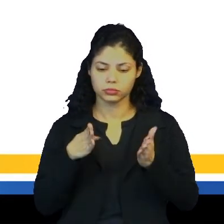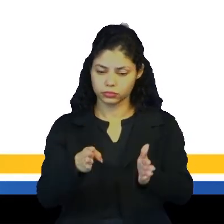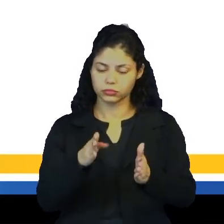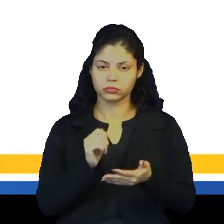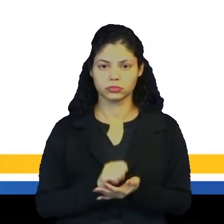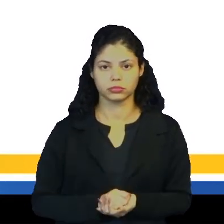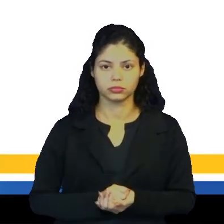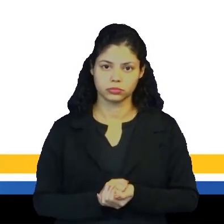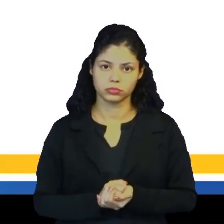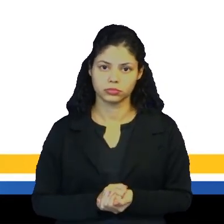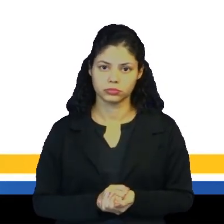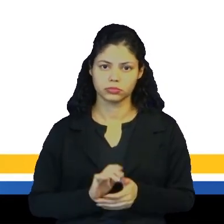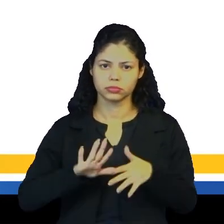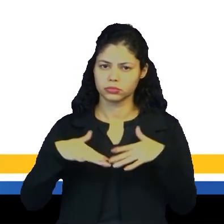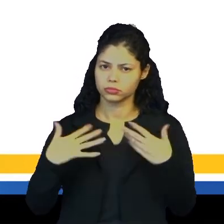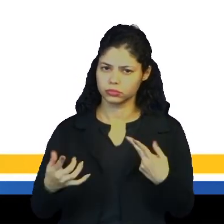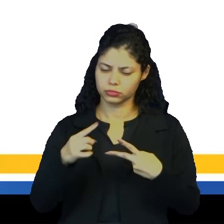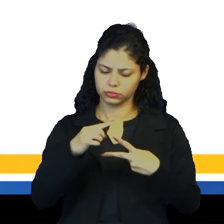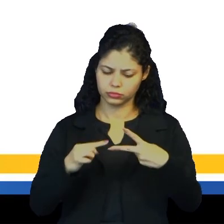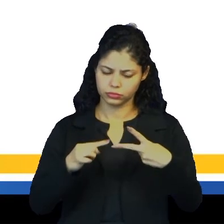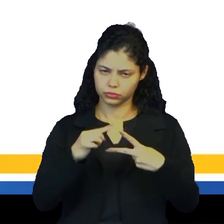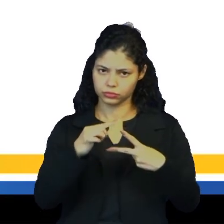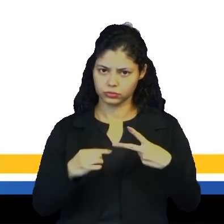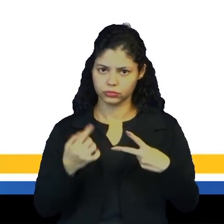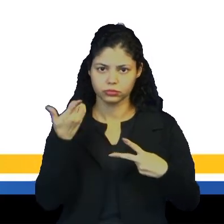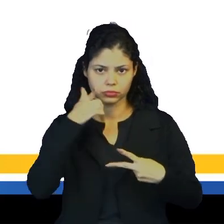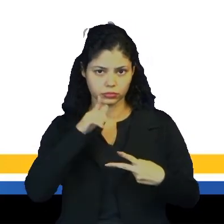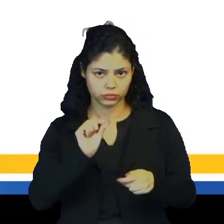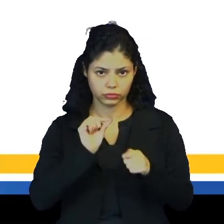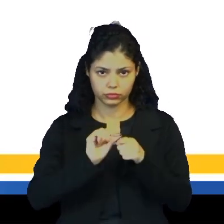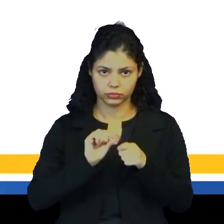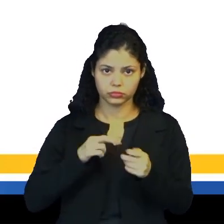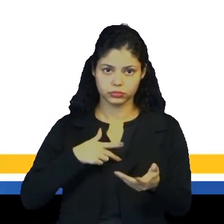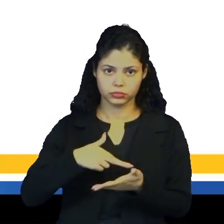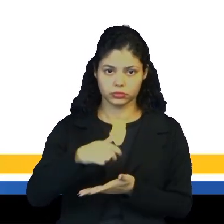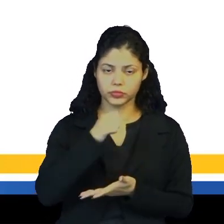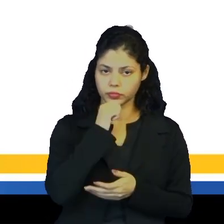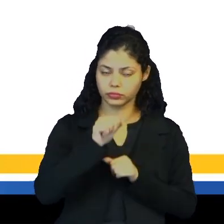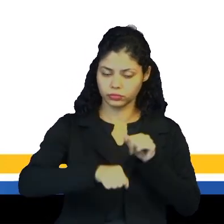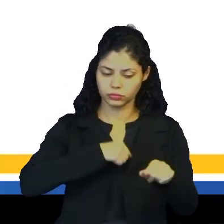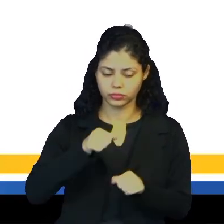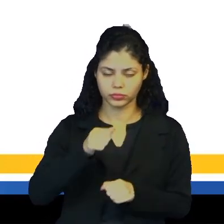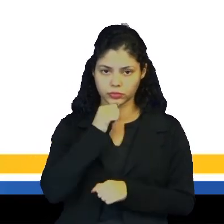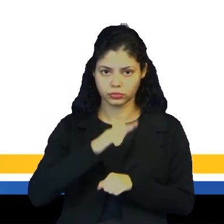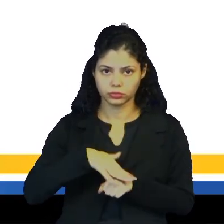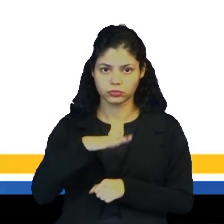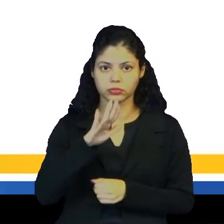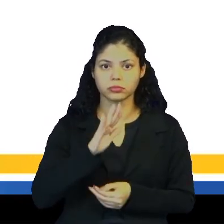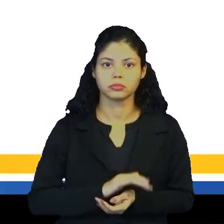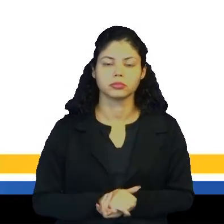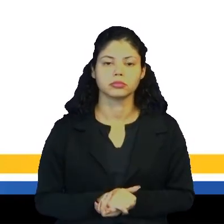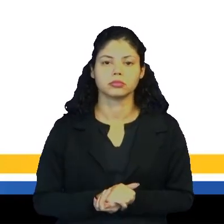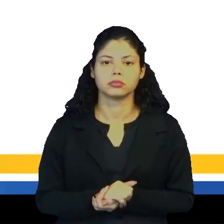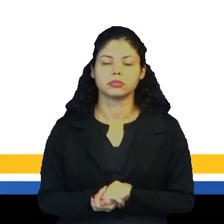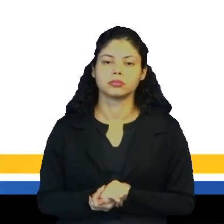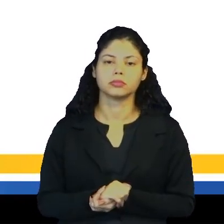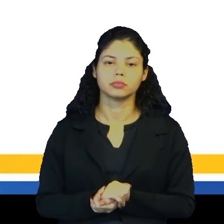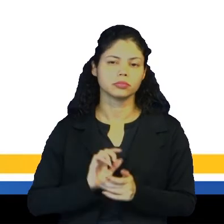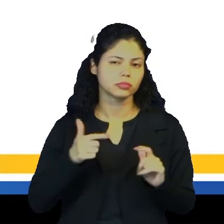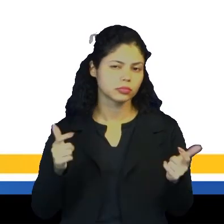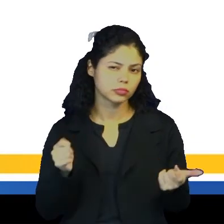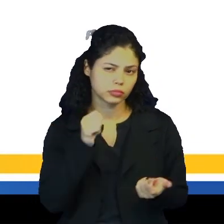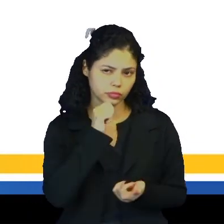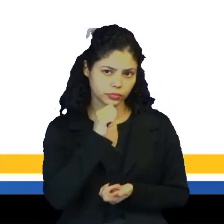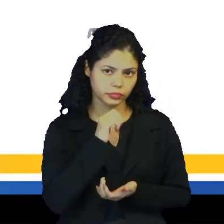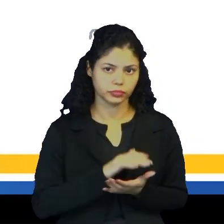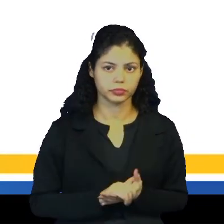trilha. Qual deles mais percorreu essa trilha, ou percorreu o caminho maior